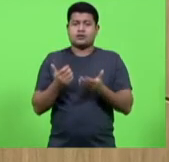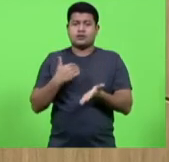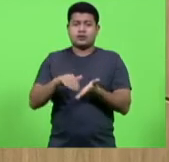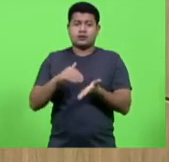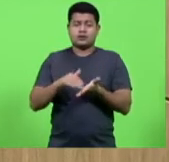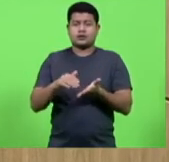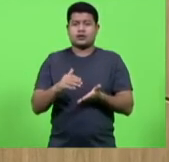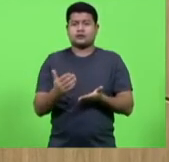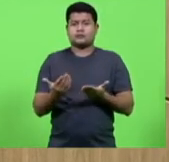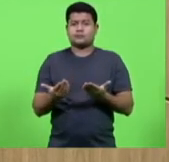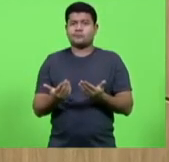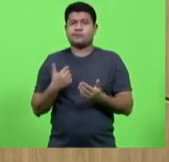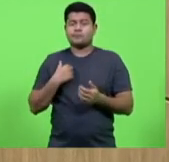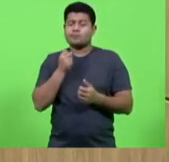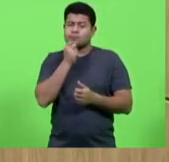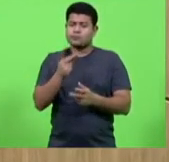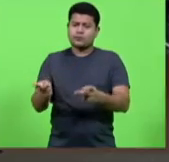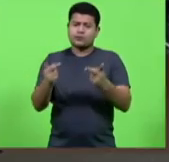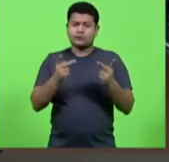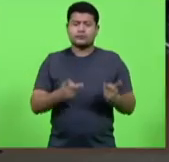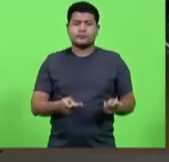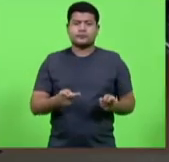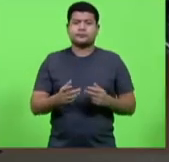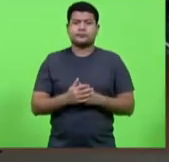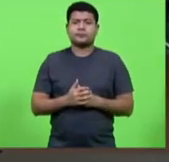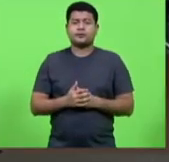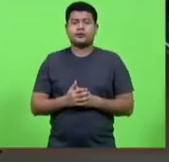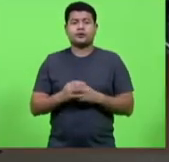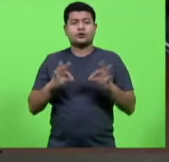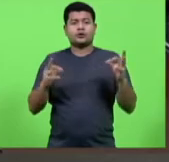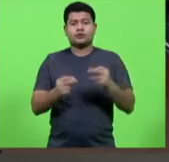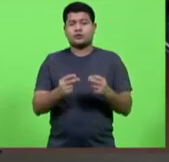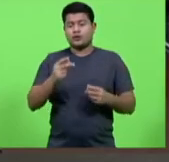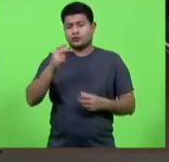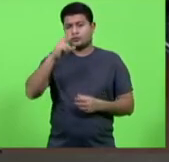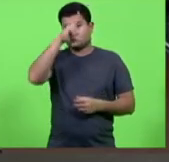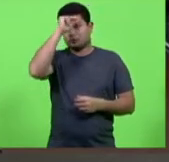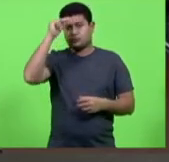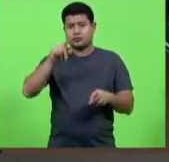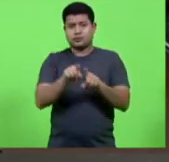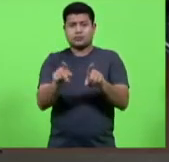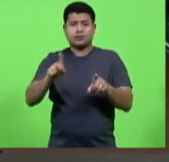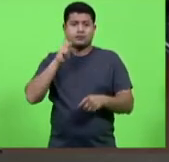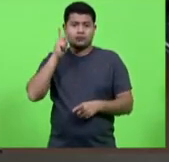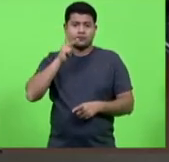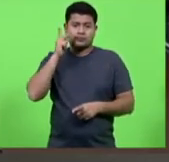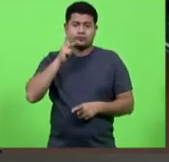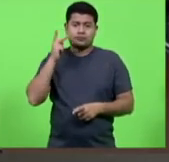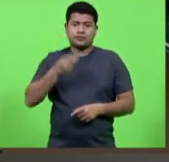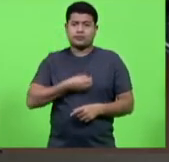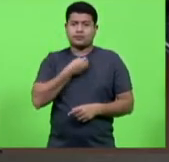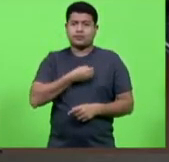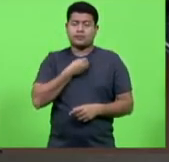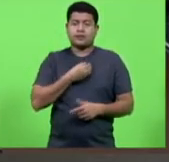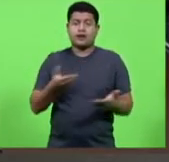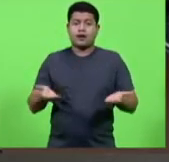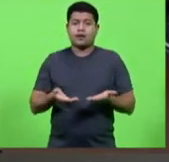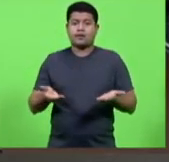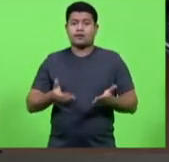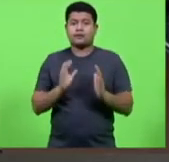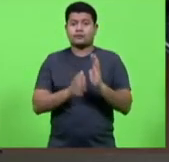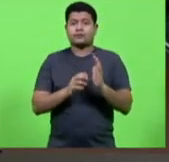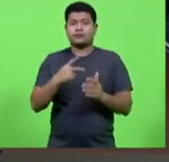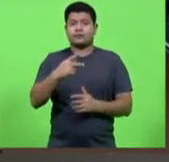bem-vindos a esta casa, a todos os prefeitos e vereadores que estão aqui presentes. Com a palavra, o Partido dos